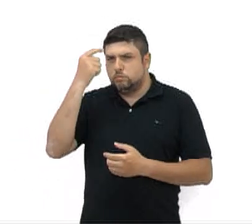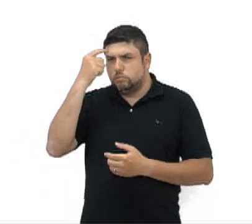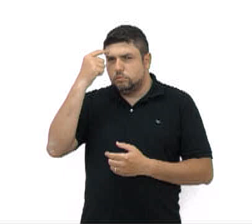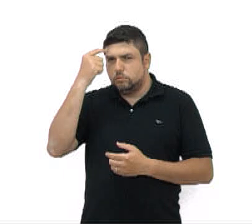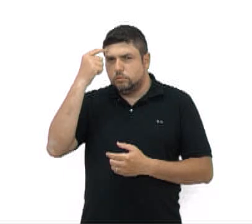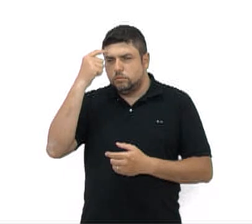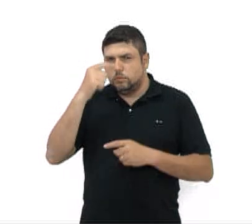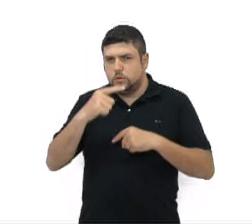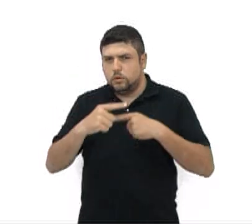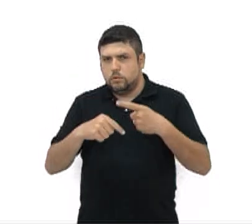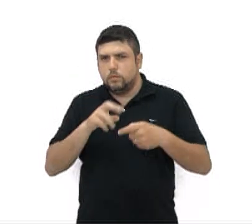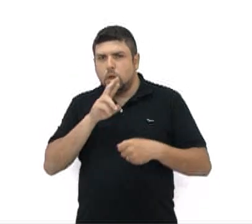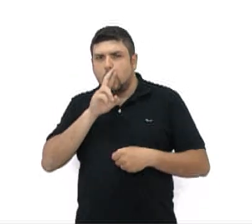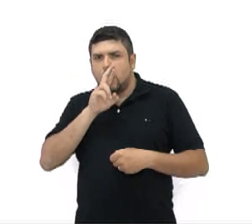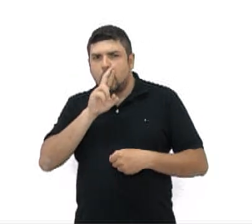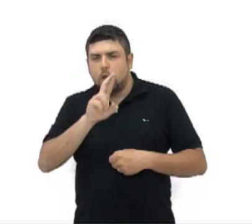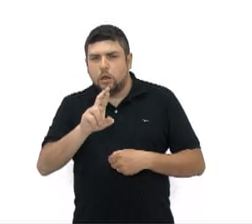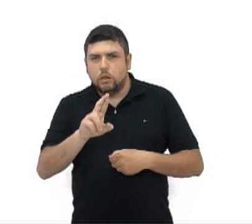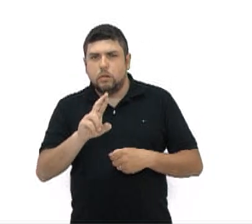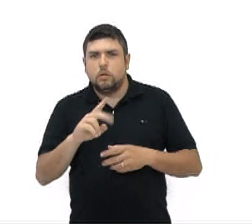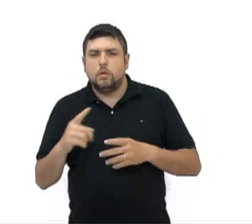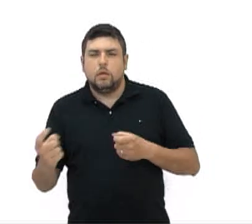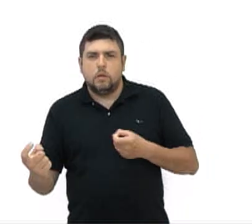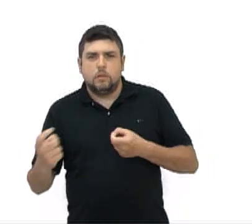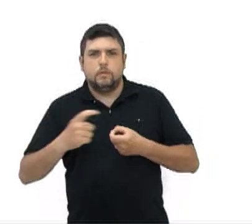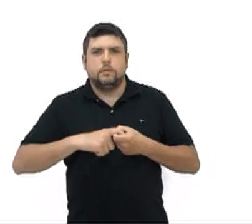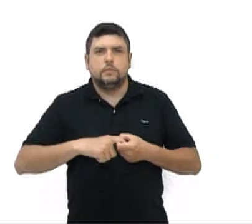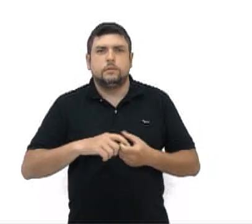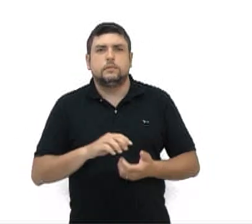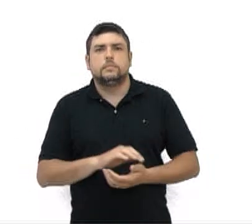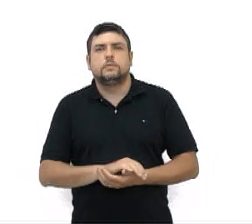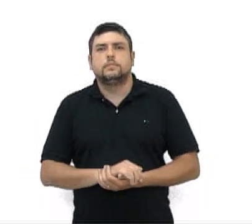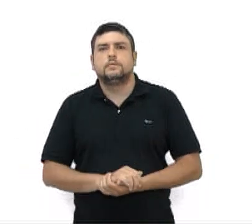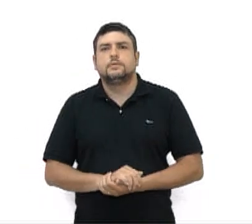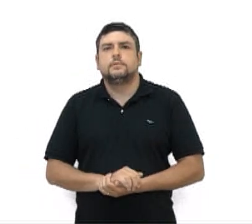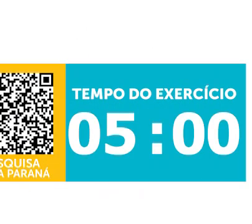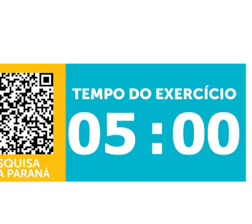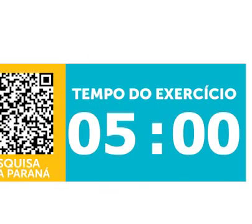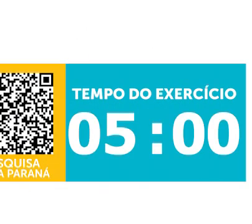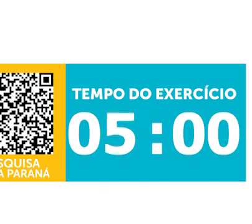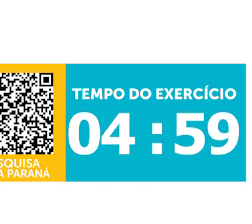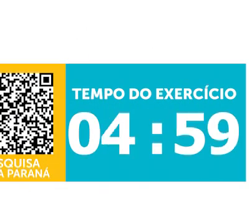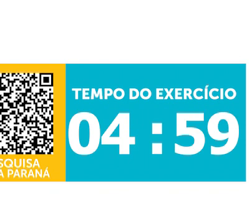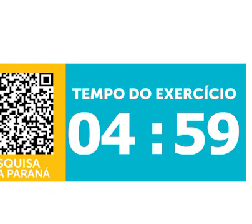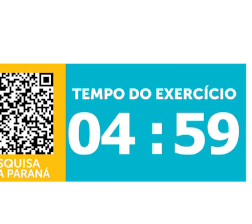e resolva esse exercício aí e daqui a pouco a gente volta. Até mais.